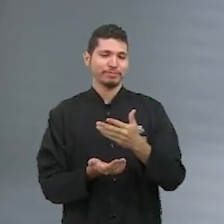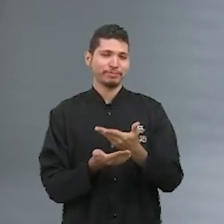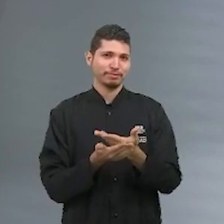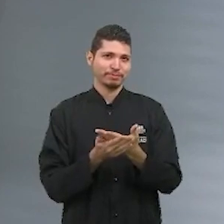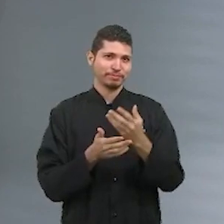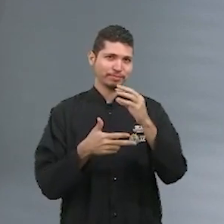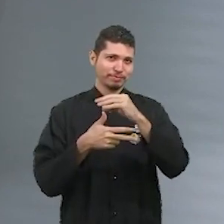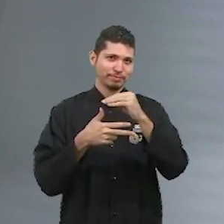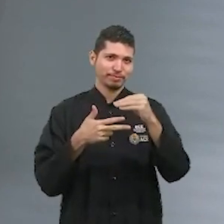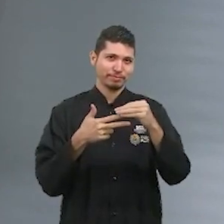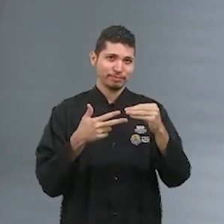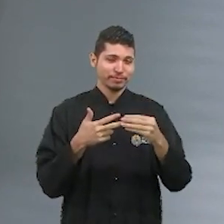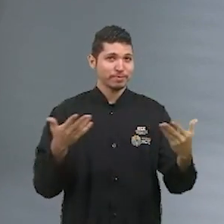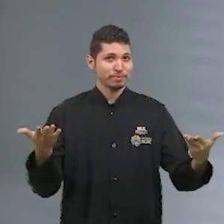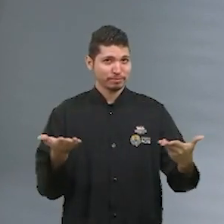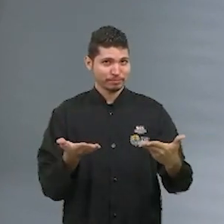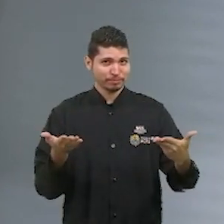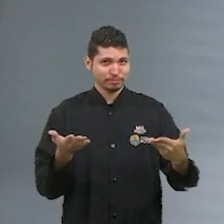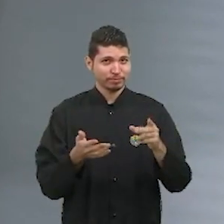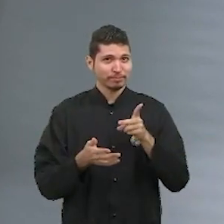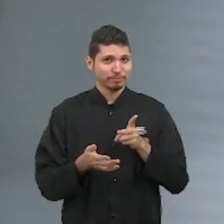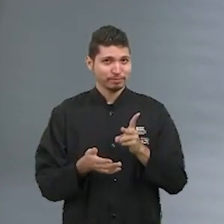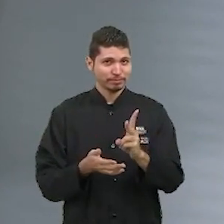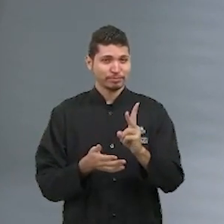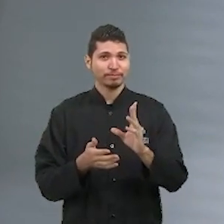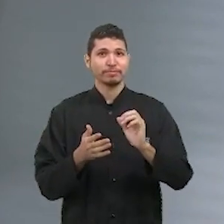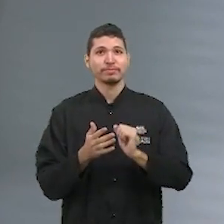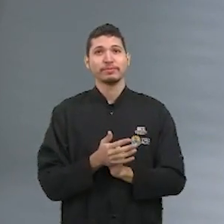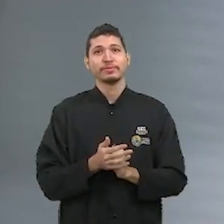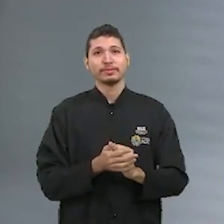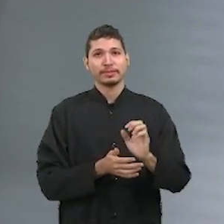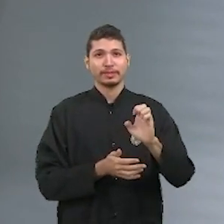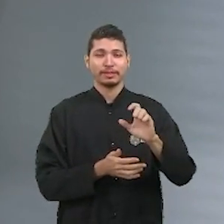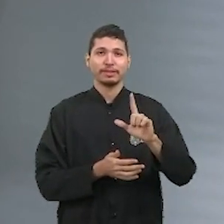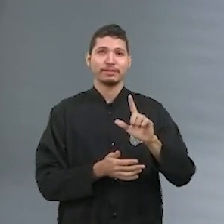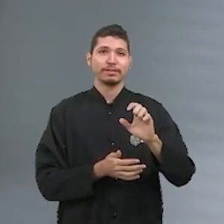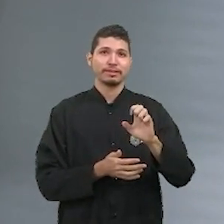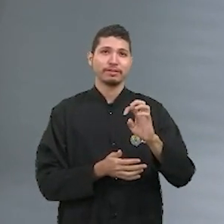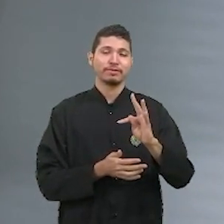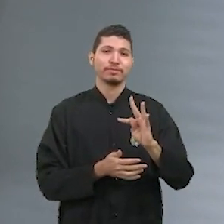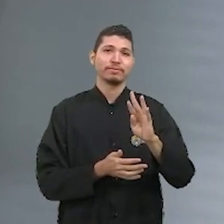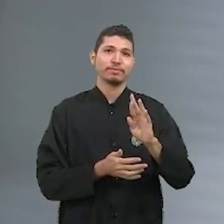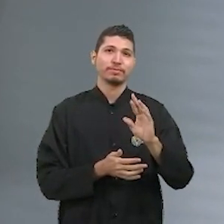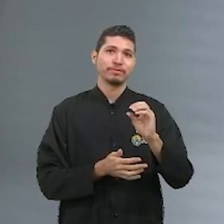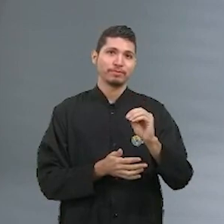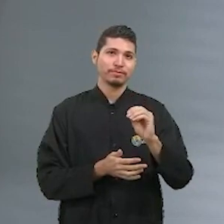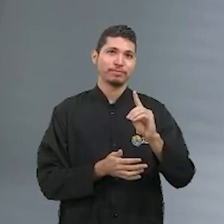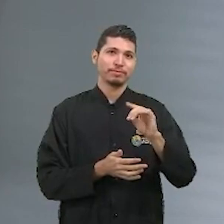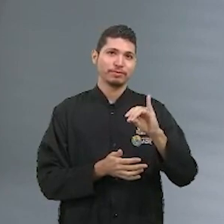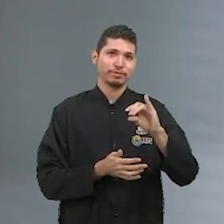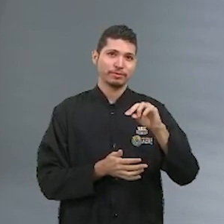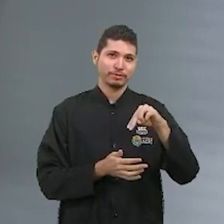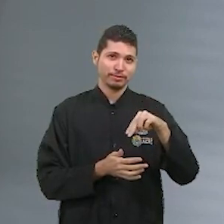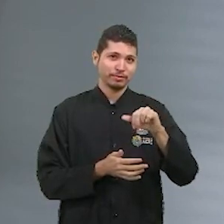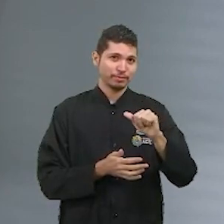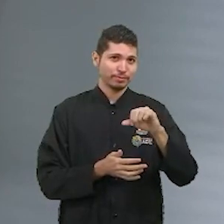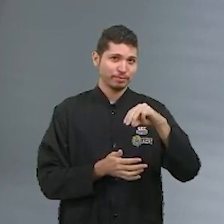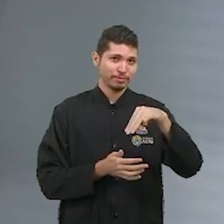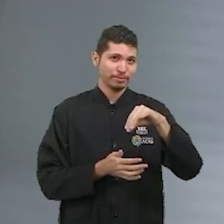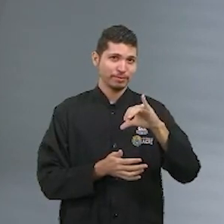Pré-ENEM Legal. Hoje, continuando a parte aí dos estudos da eletrodinâmica, hoje a gente vai ver geradores